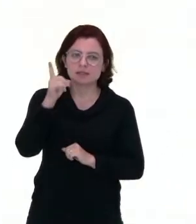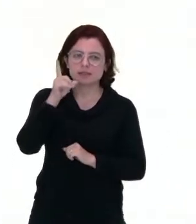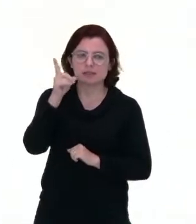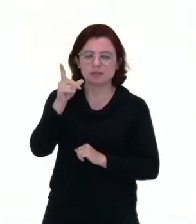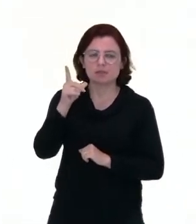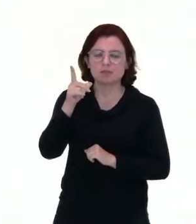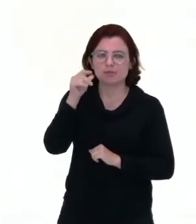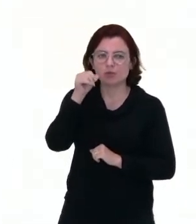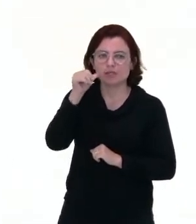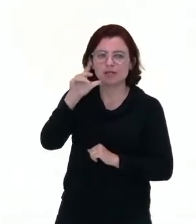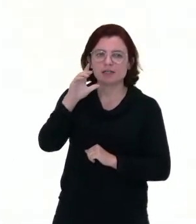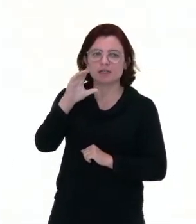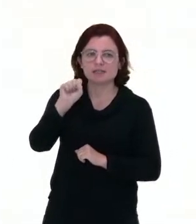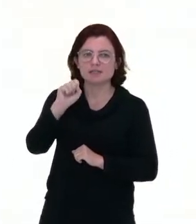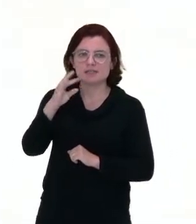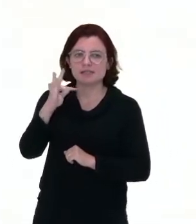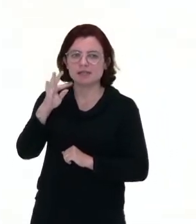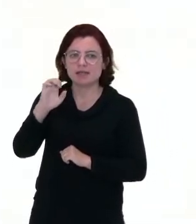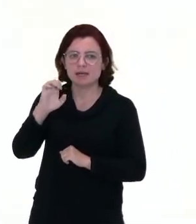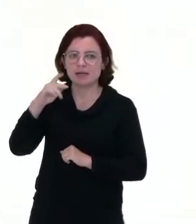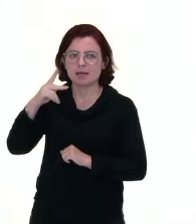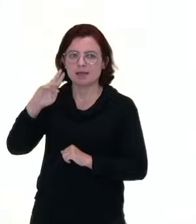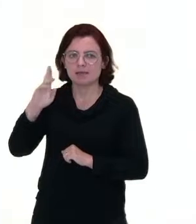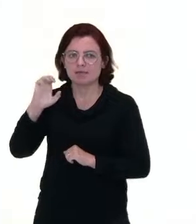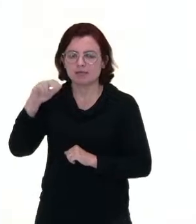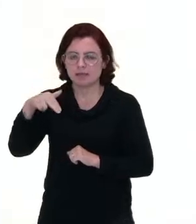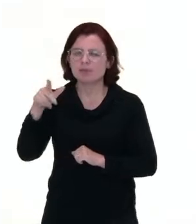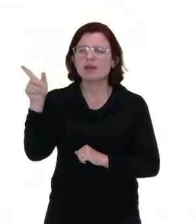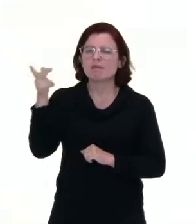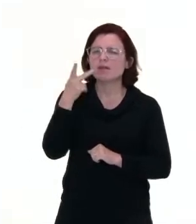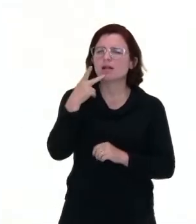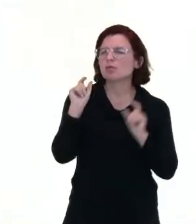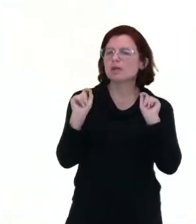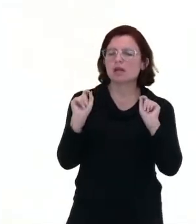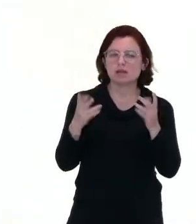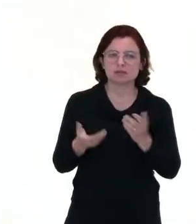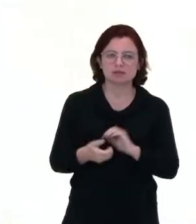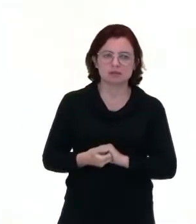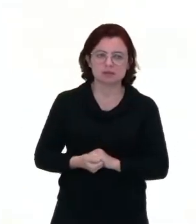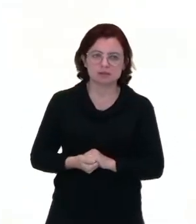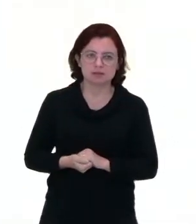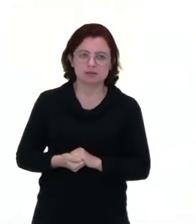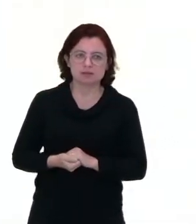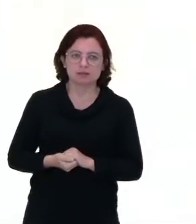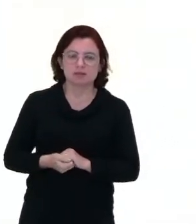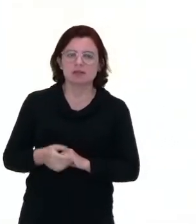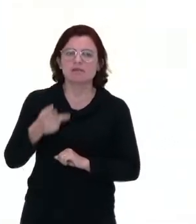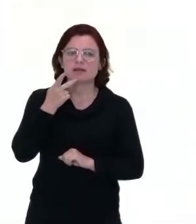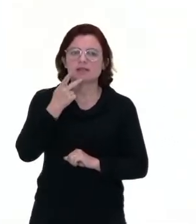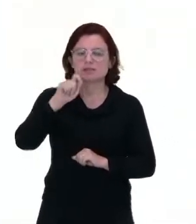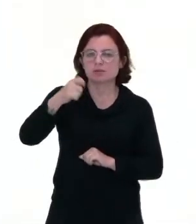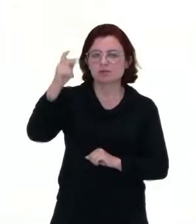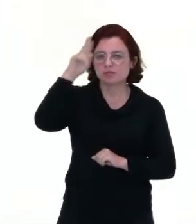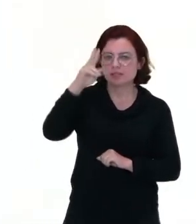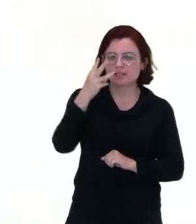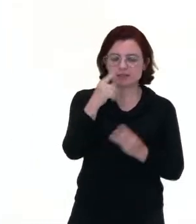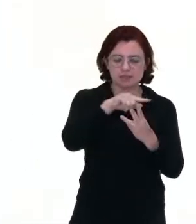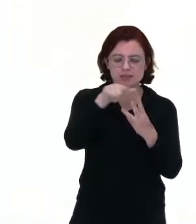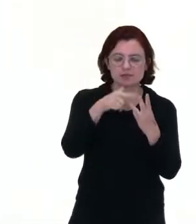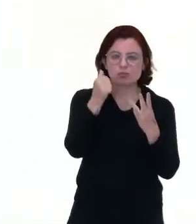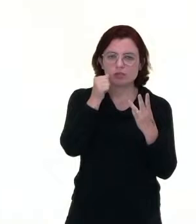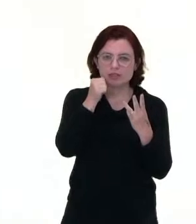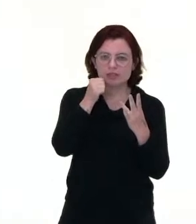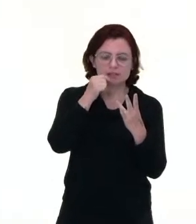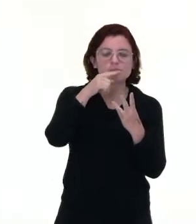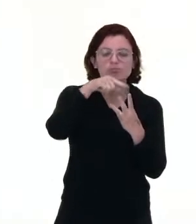Daldry, é um longa-metragem. E sabe o que ele narra? Olha que interessante. A história de 3 mulheres de